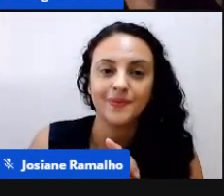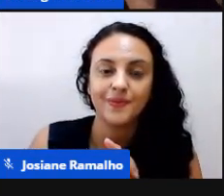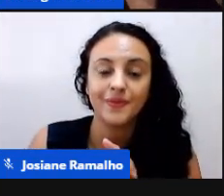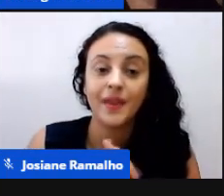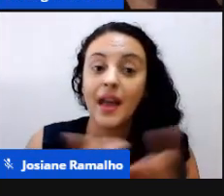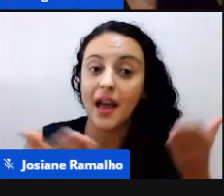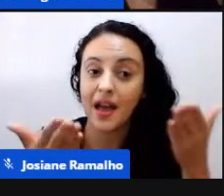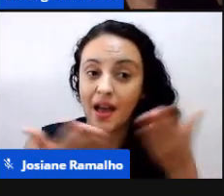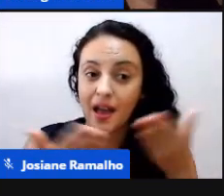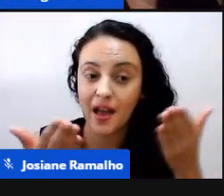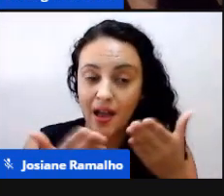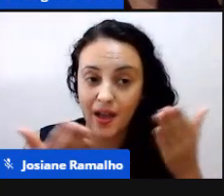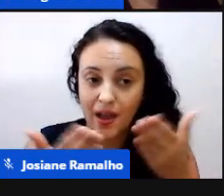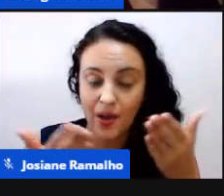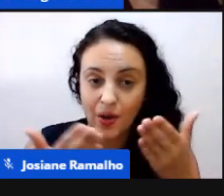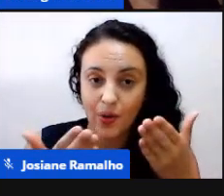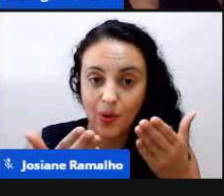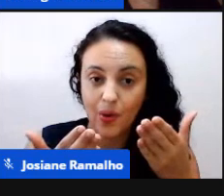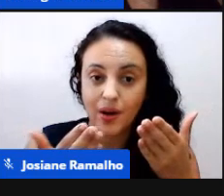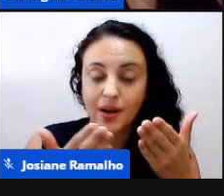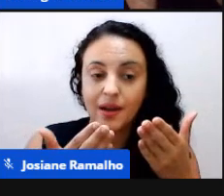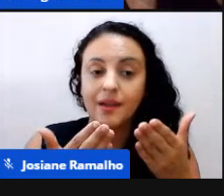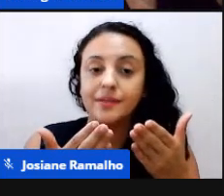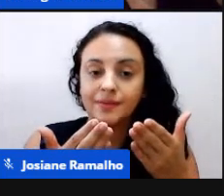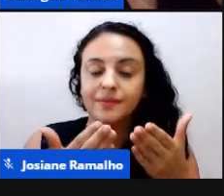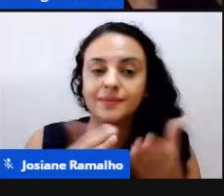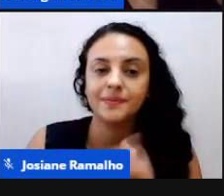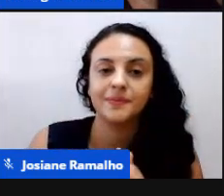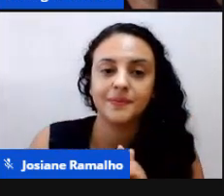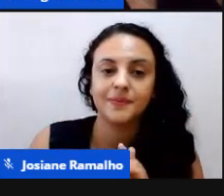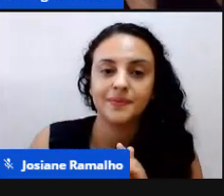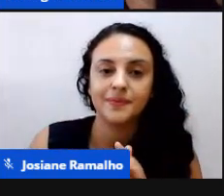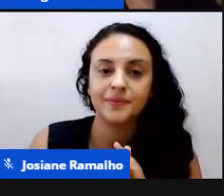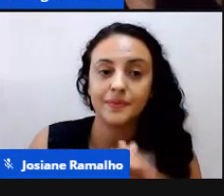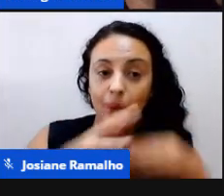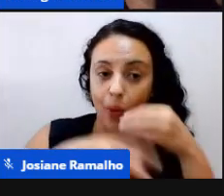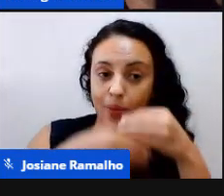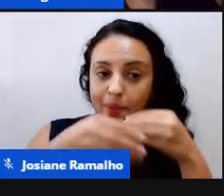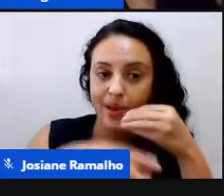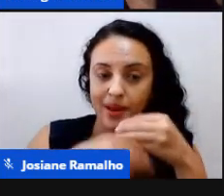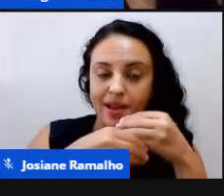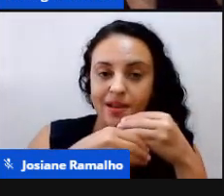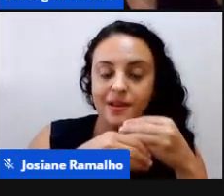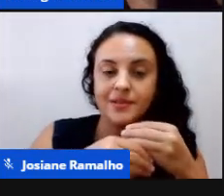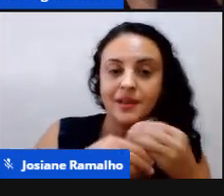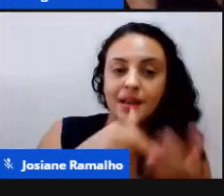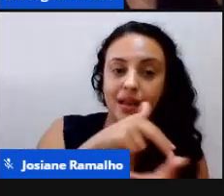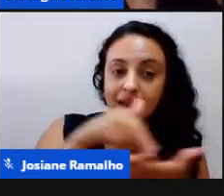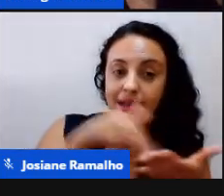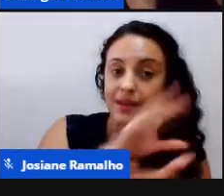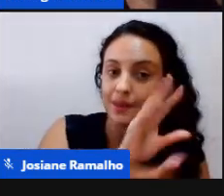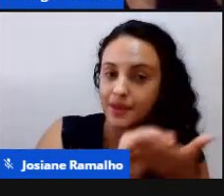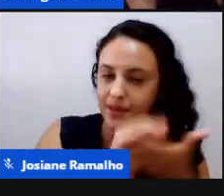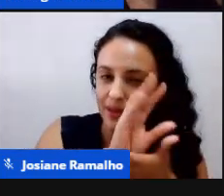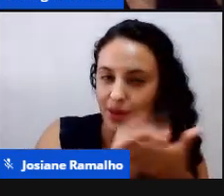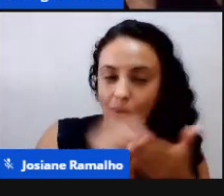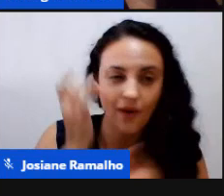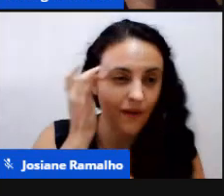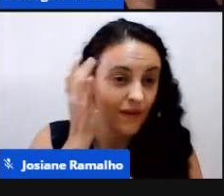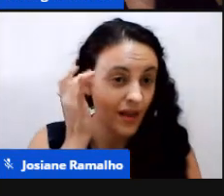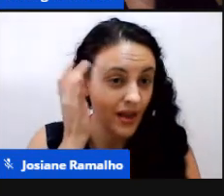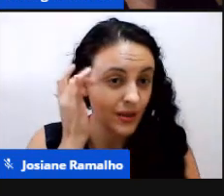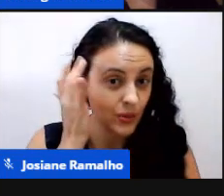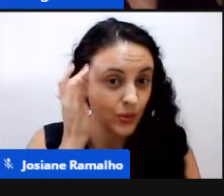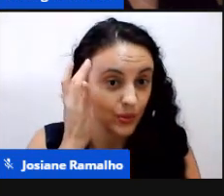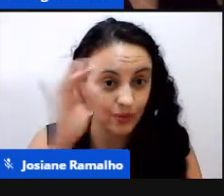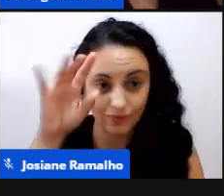Agora vamos para a segunda parte. Essa é a dança da imitação. É muito fácil, você tem